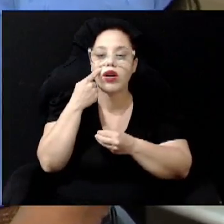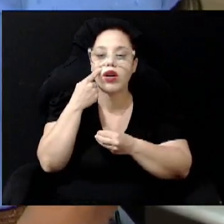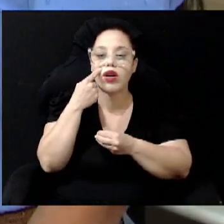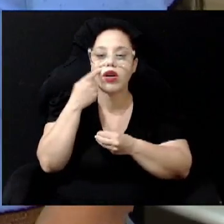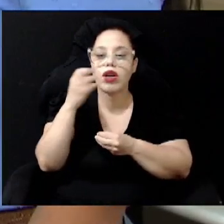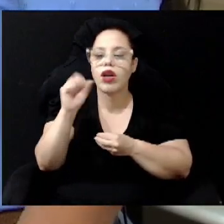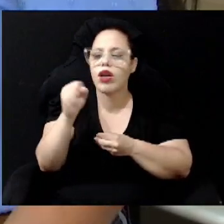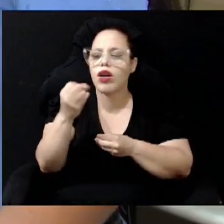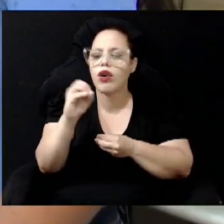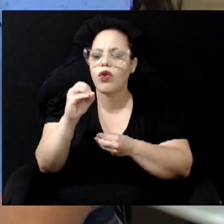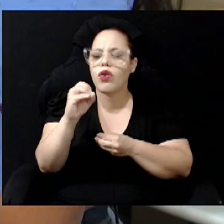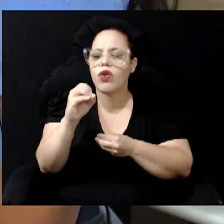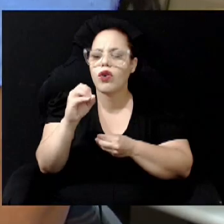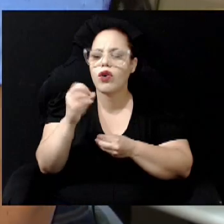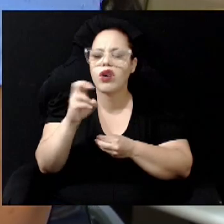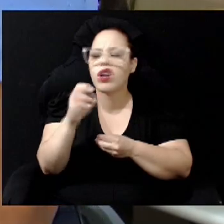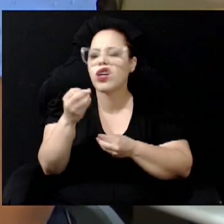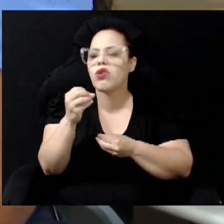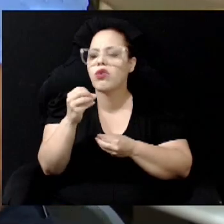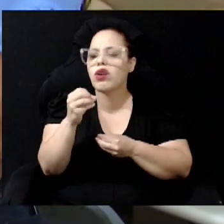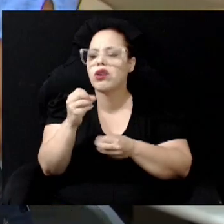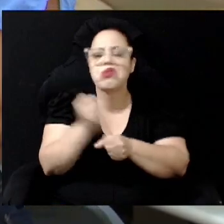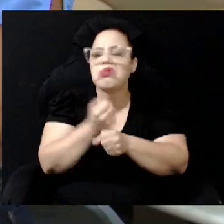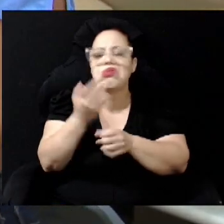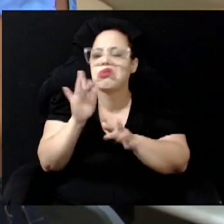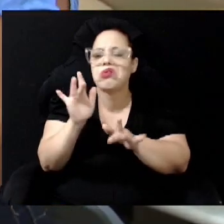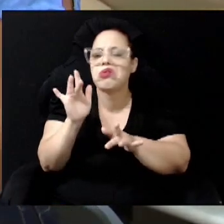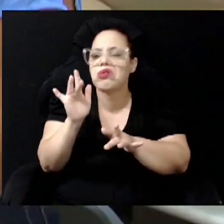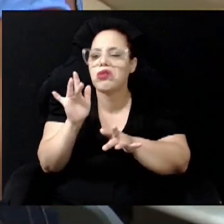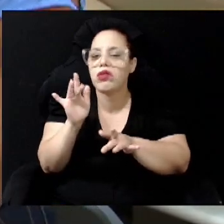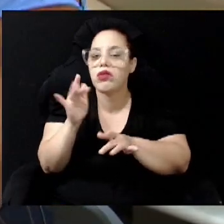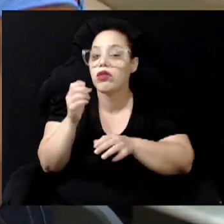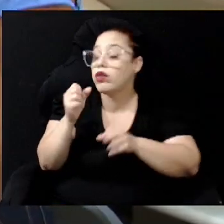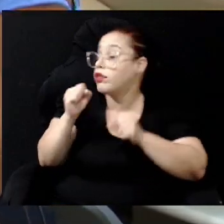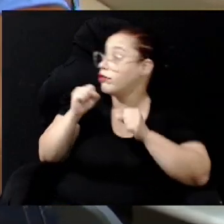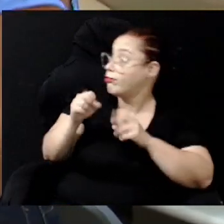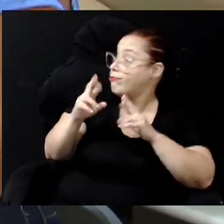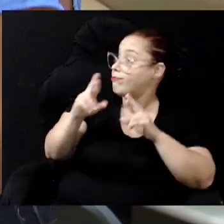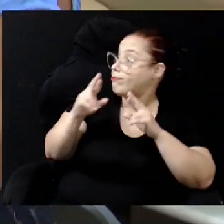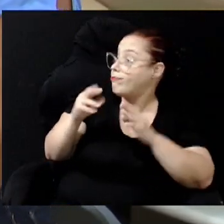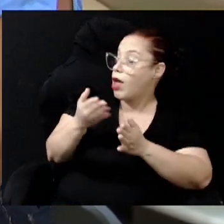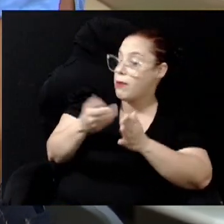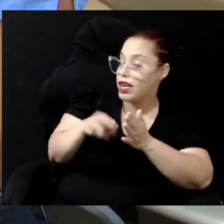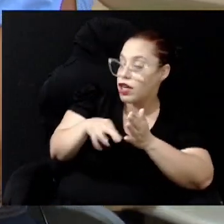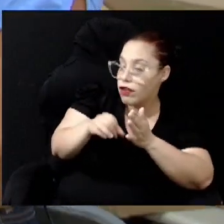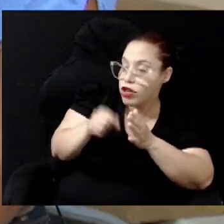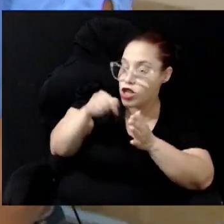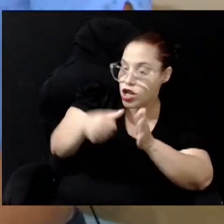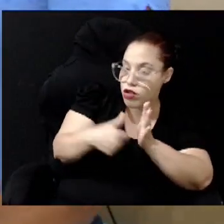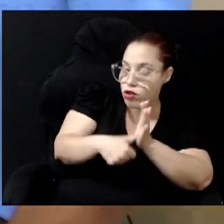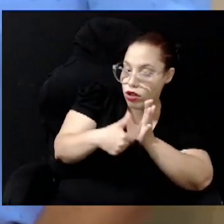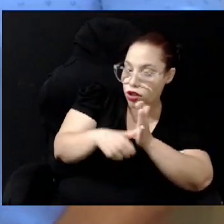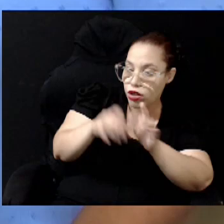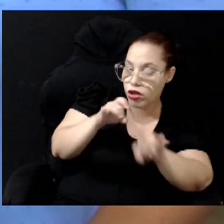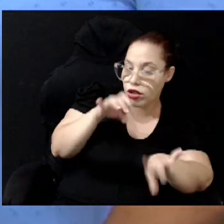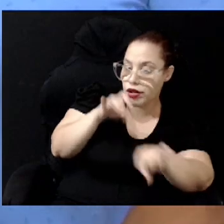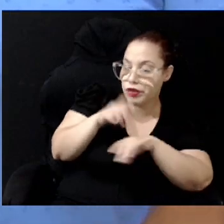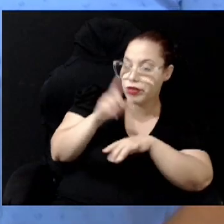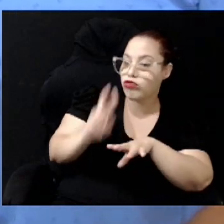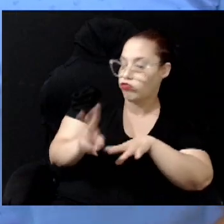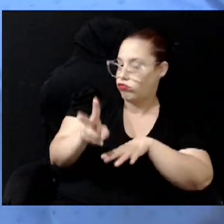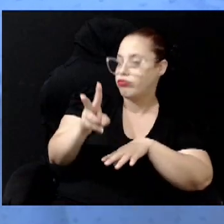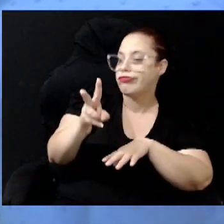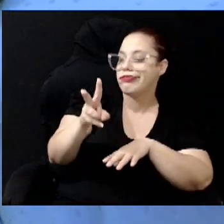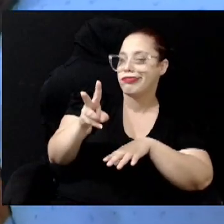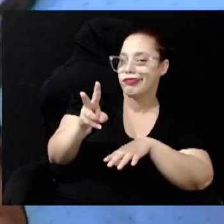80, 50, não sei? Esperamos que a preservação desses documentos digitais continue. É um